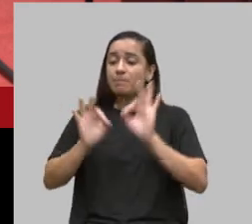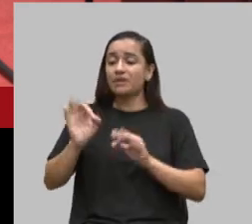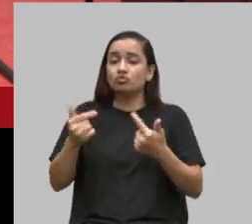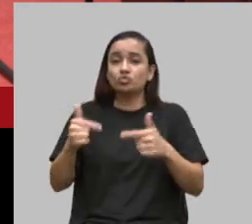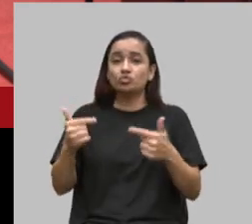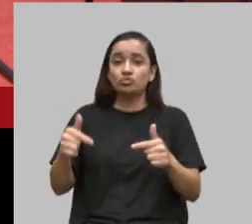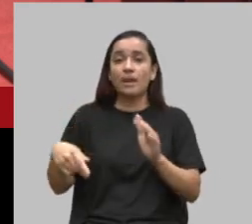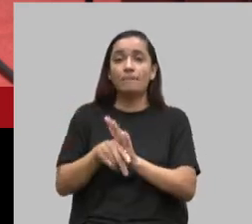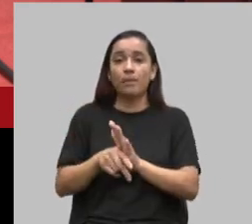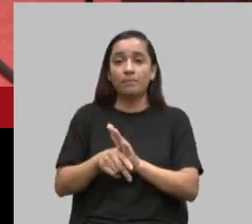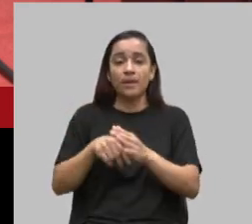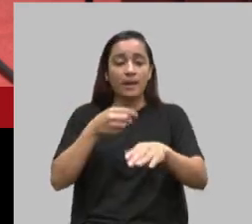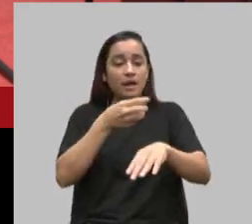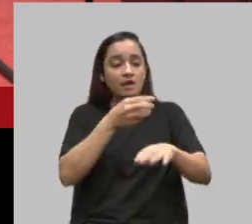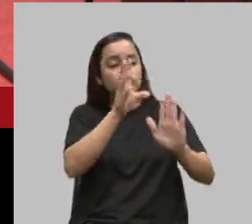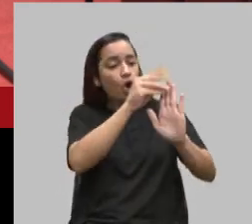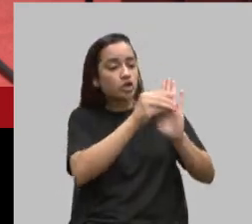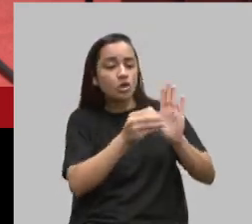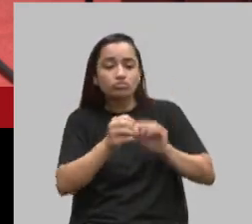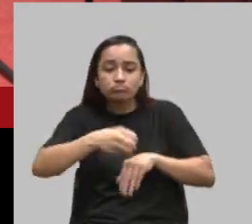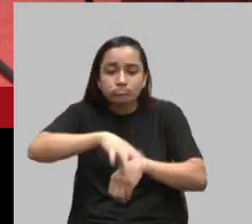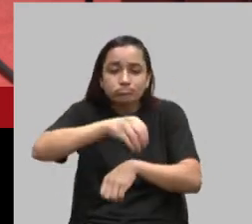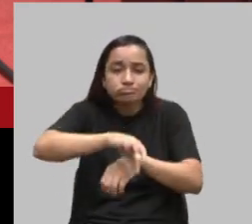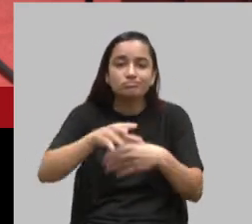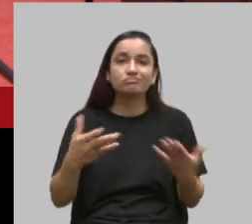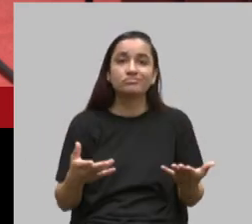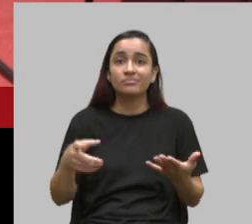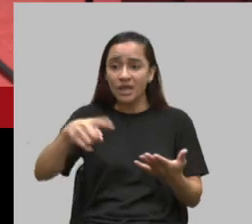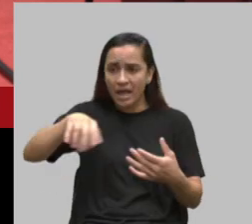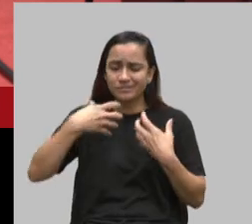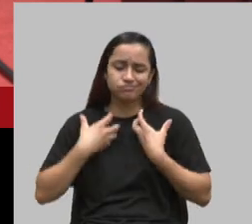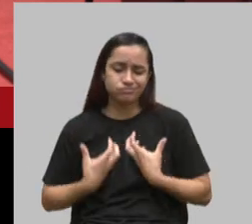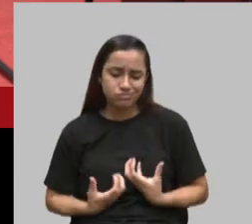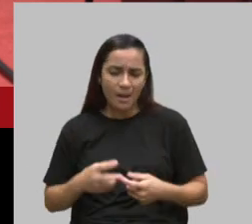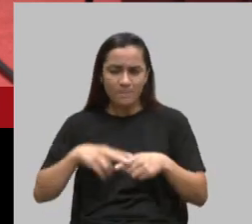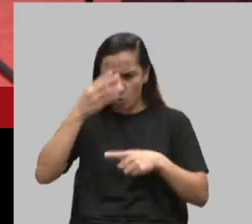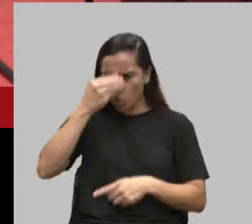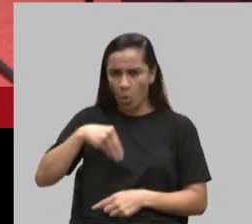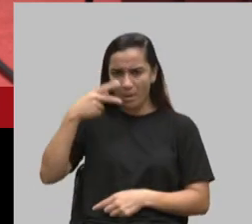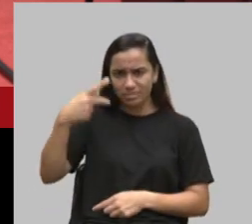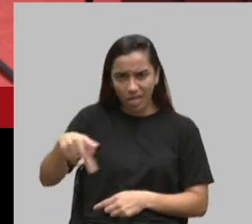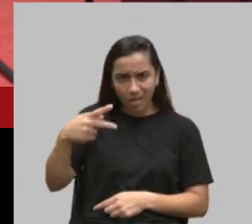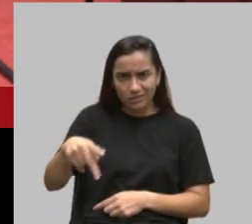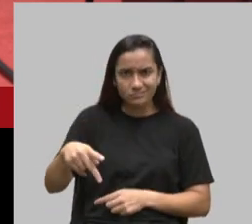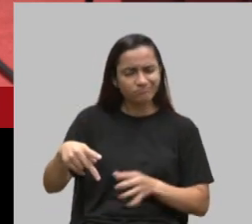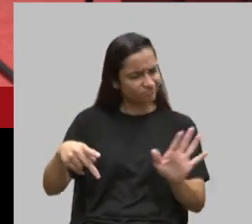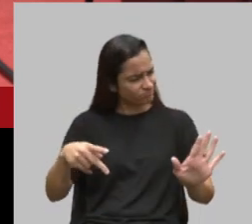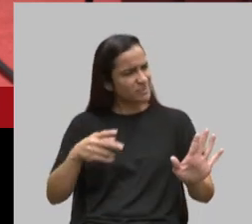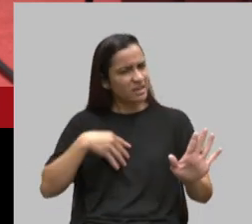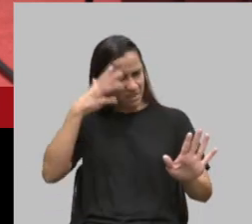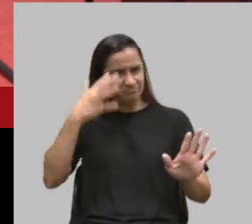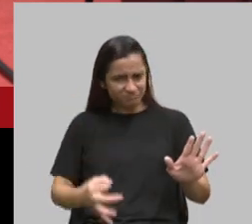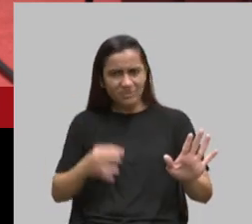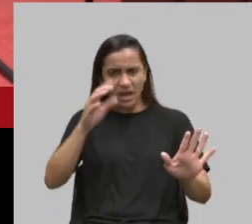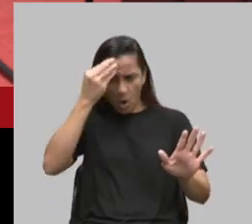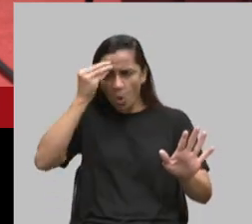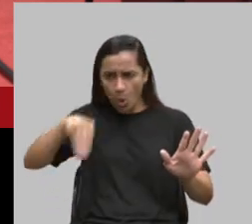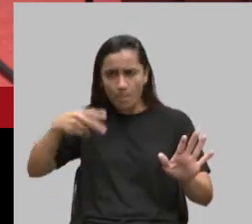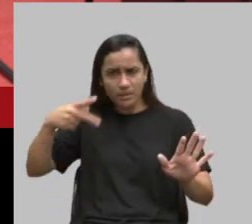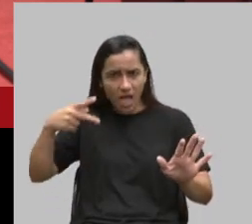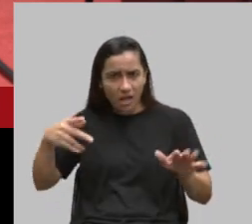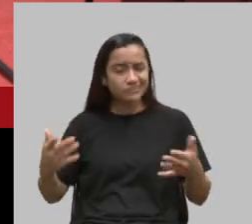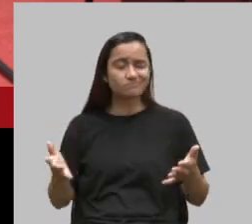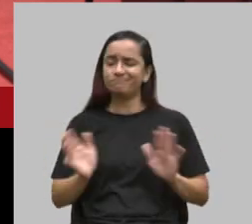então vocês vão me falar o quê eles estão desmotivados por culpa deles Será que isso realmente é culpa dos professores infelizmente os